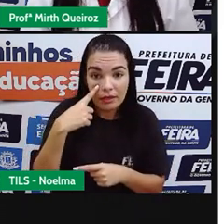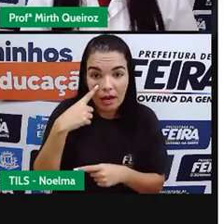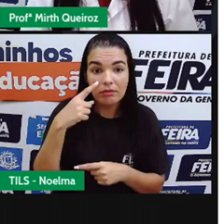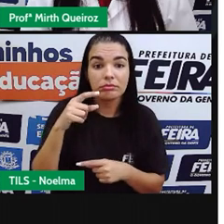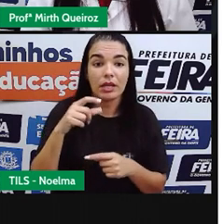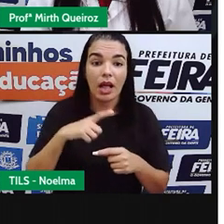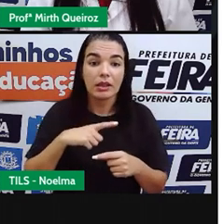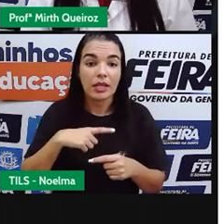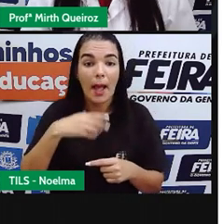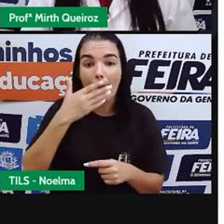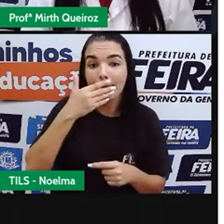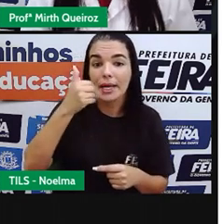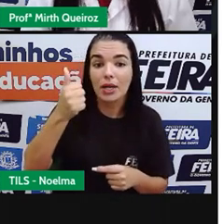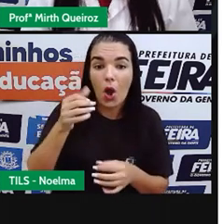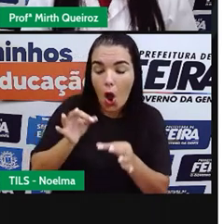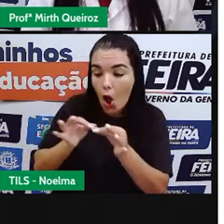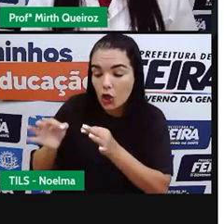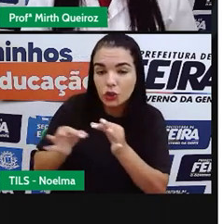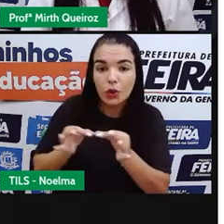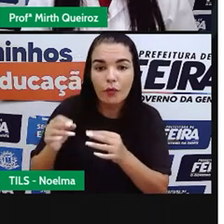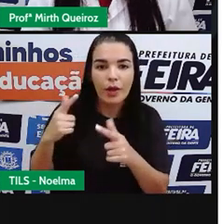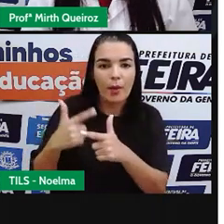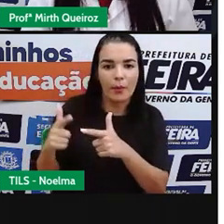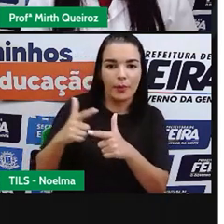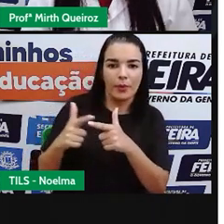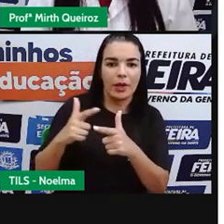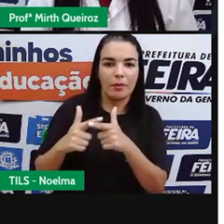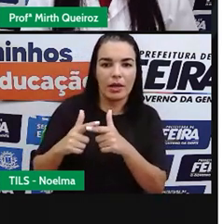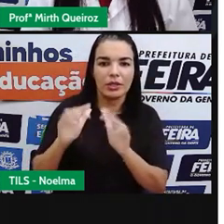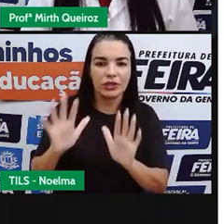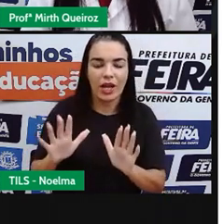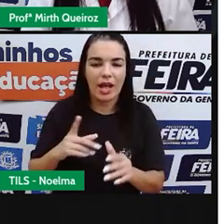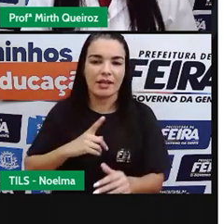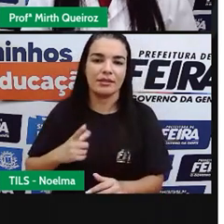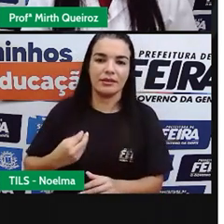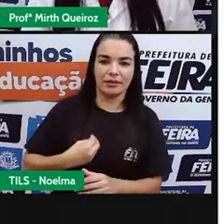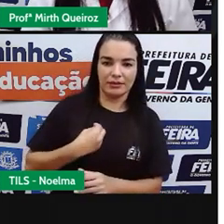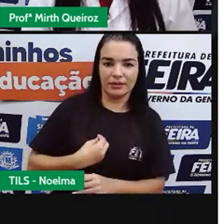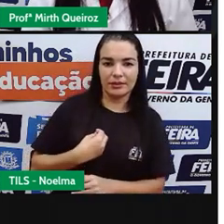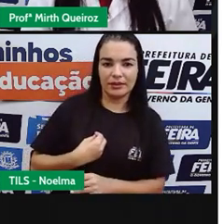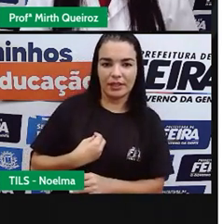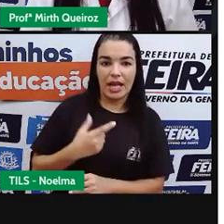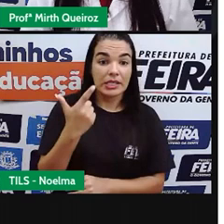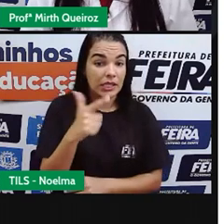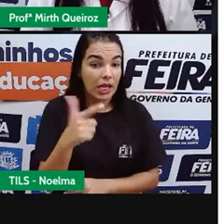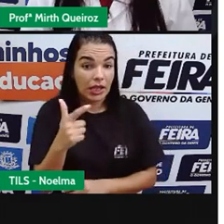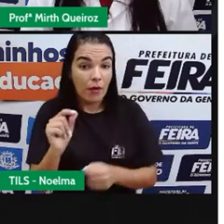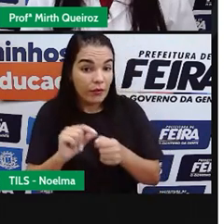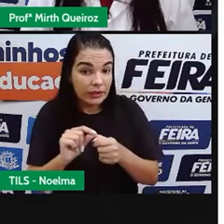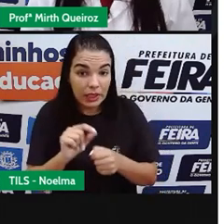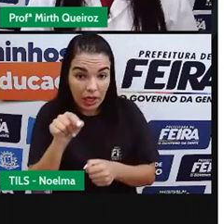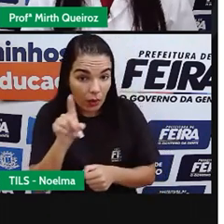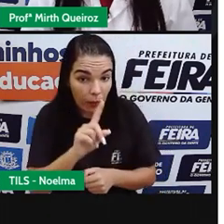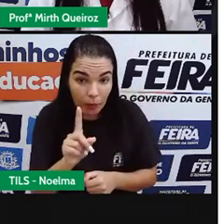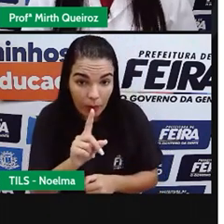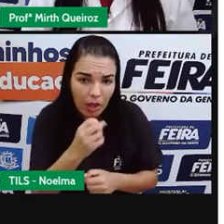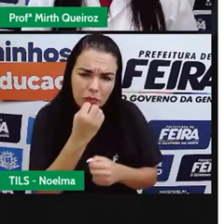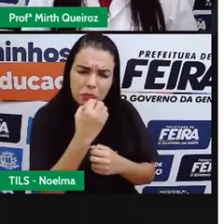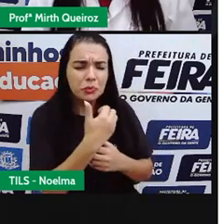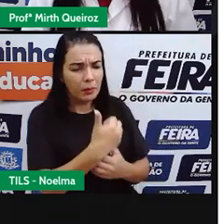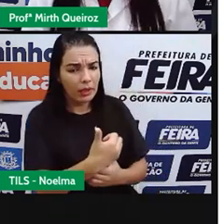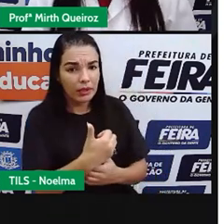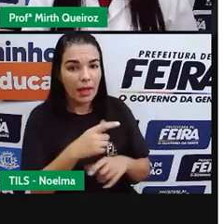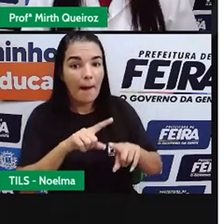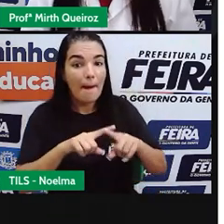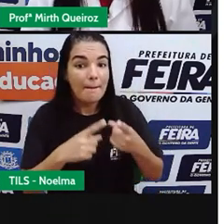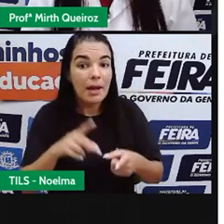que a melhor coisa é resolver um conflito que se instalou. Se não quiser fazer isso,